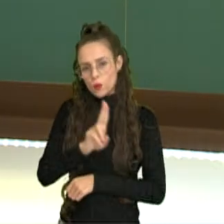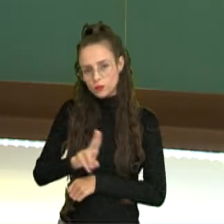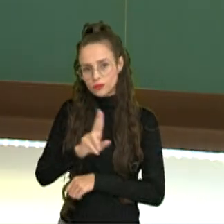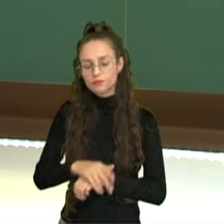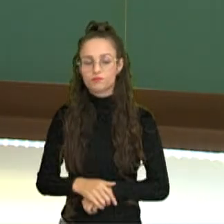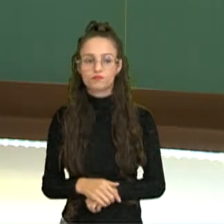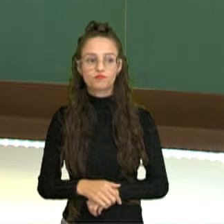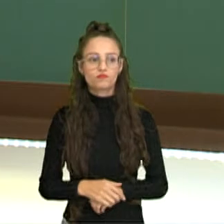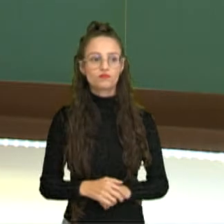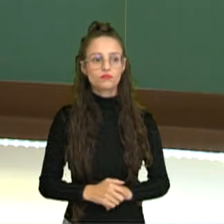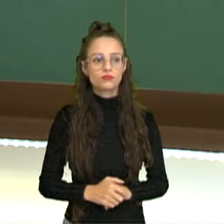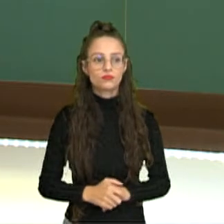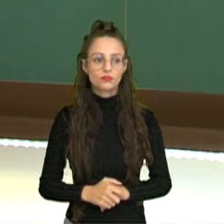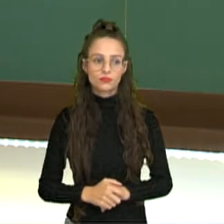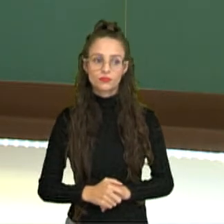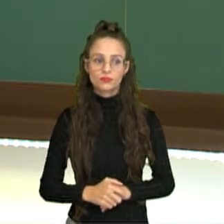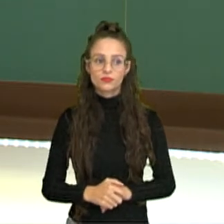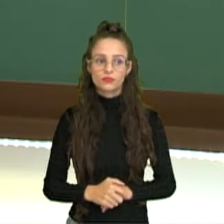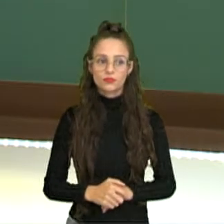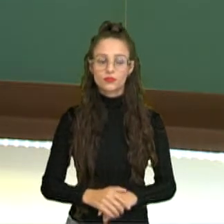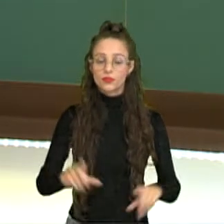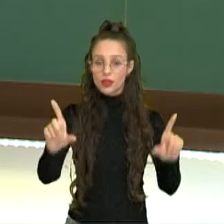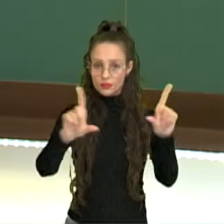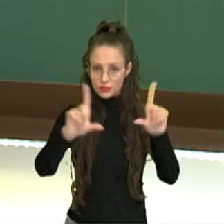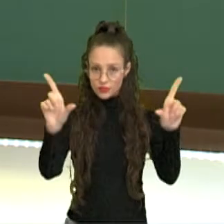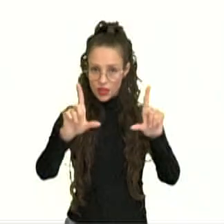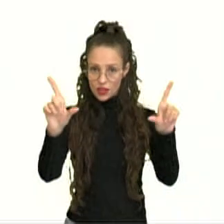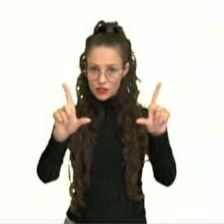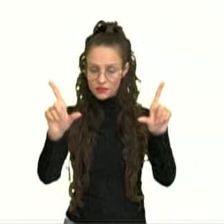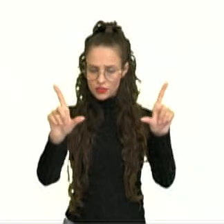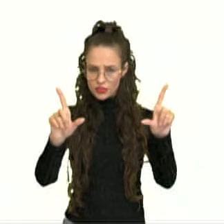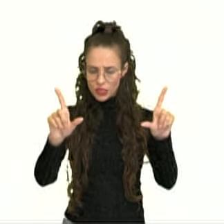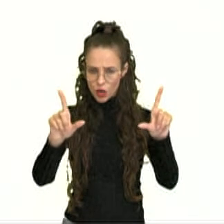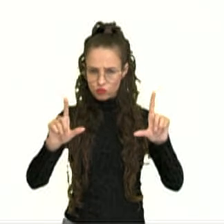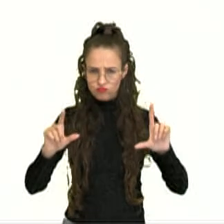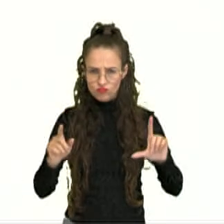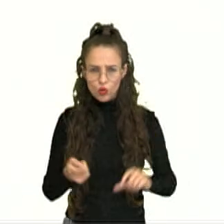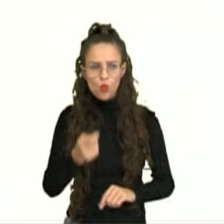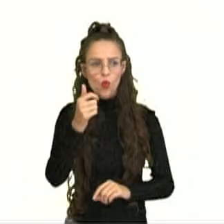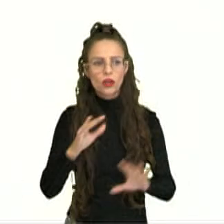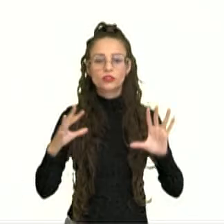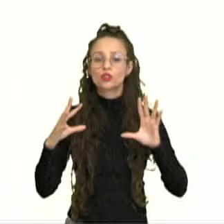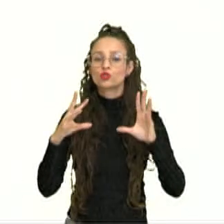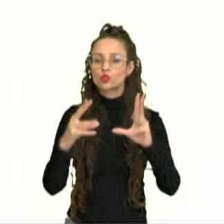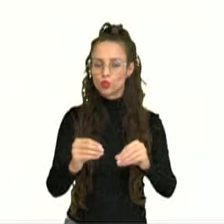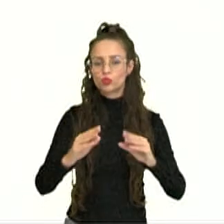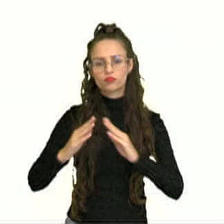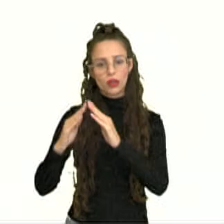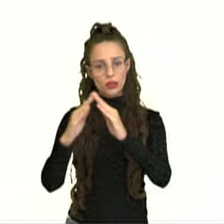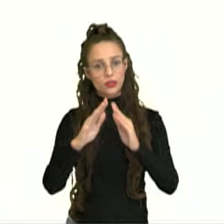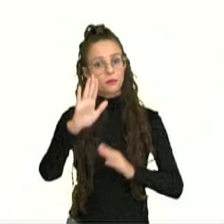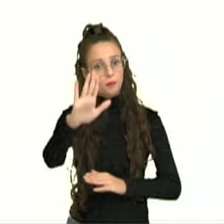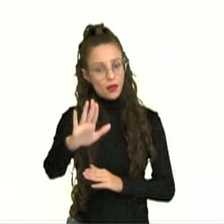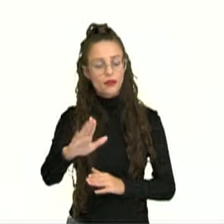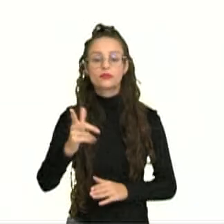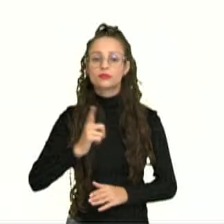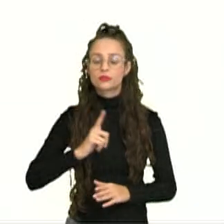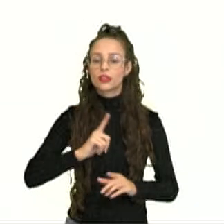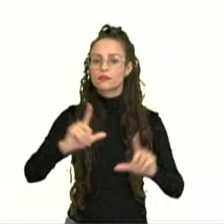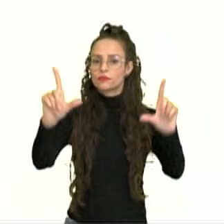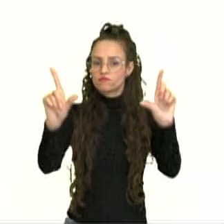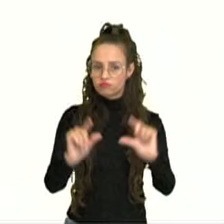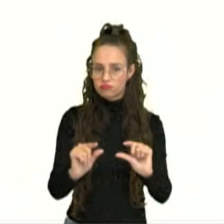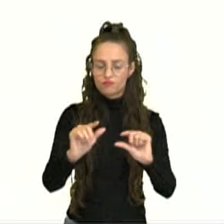essas interpretações. Televisão está em quase todos os domicílios, mas sofreu o quê? Uma pequena